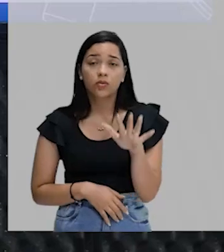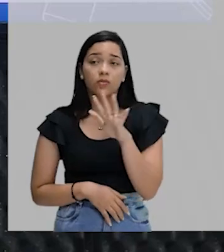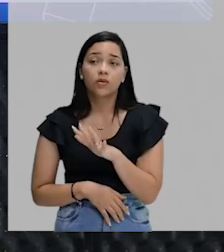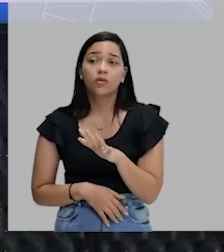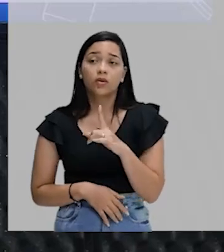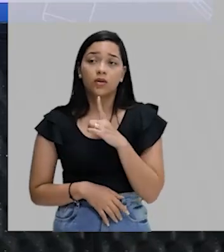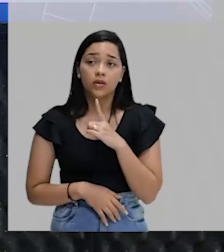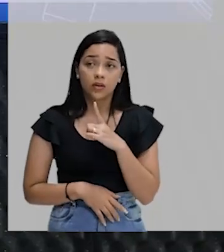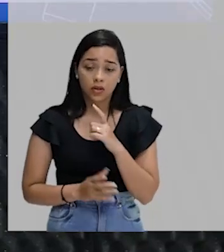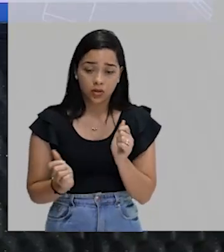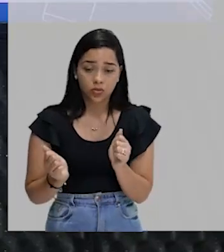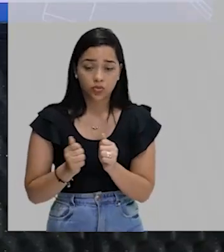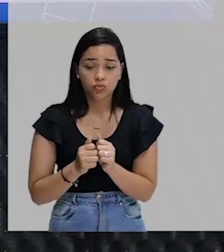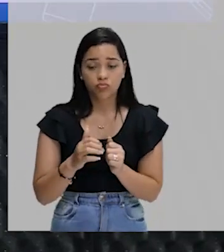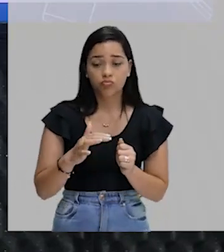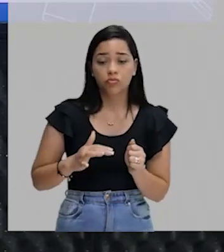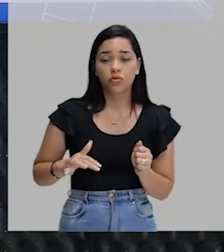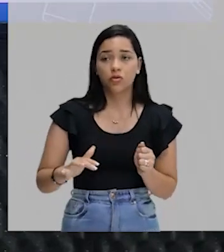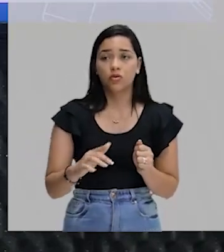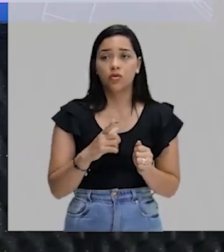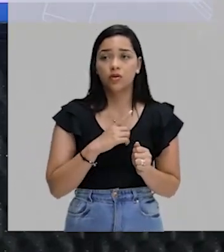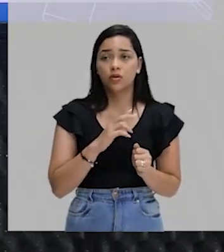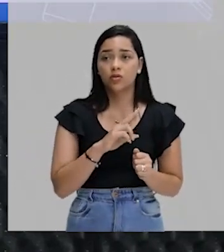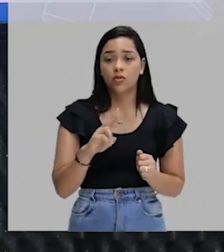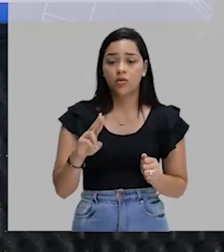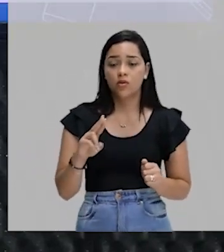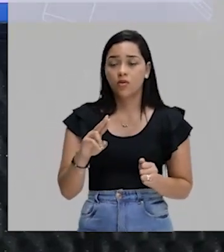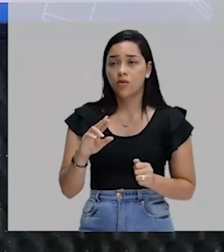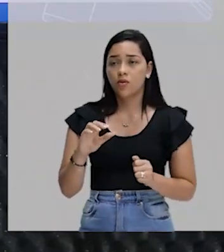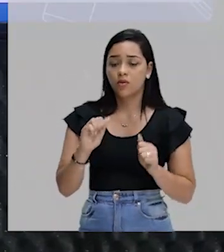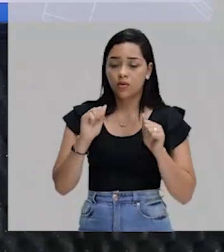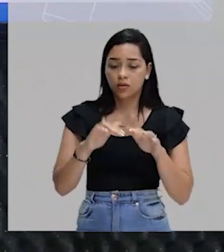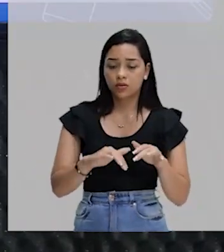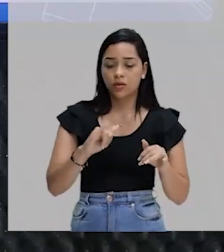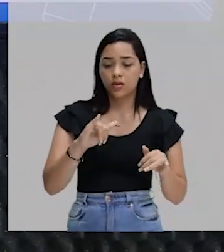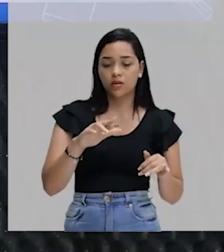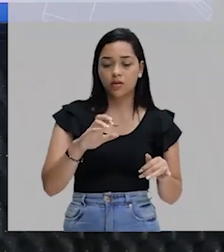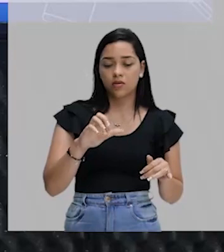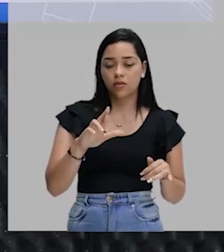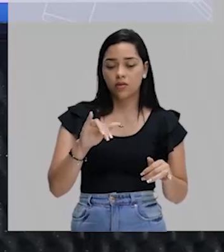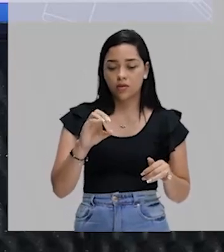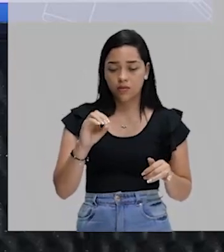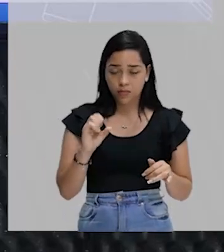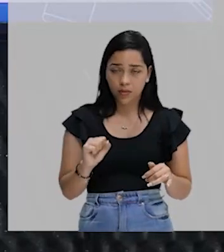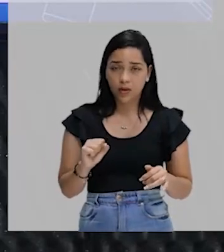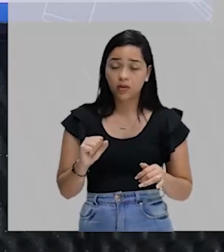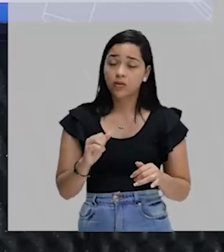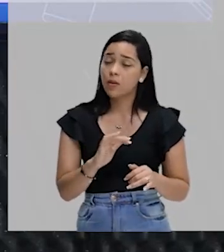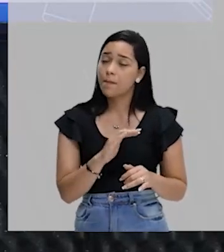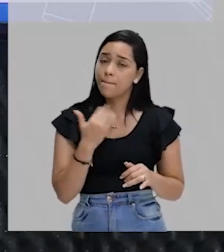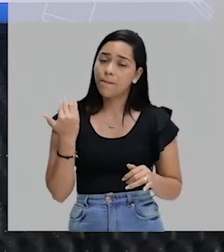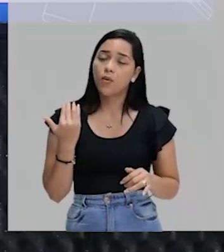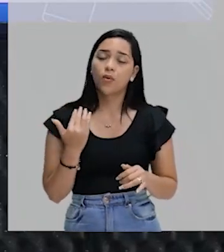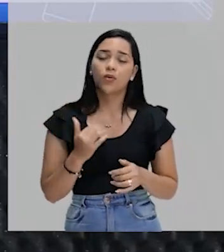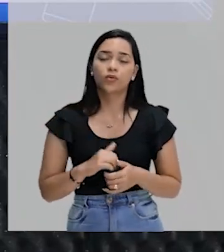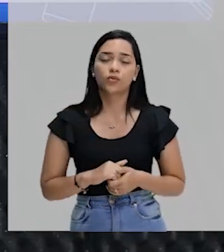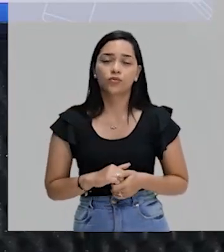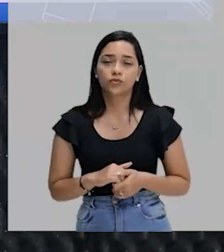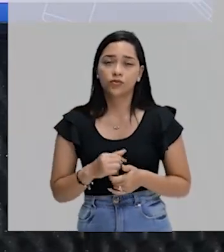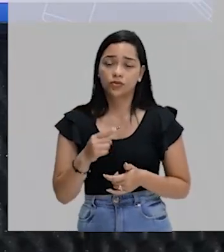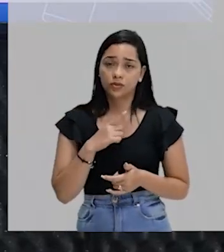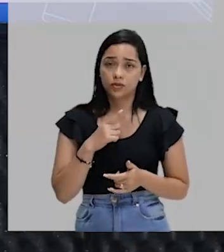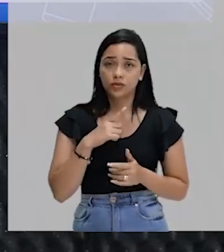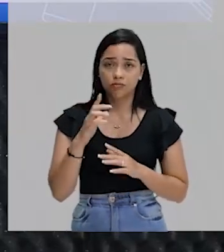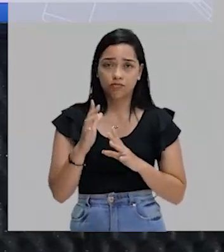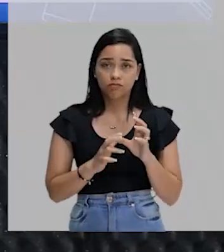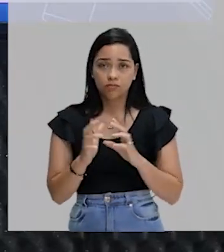que faziam parte ali dos chamados exércitos ibéricos, 4 europeus apenas morreram